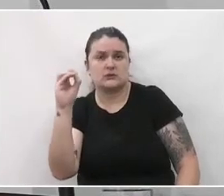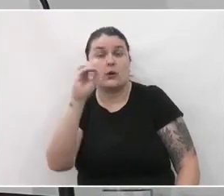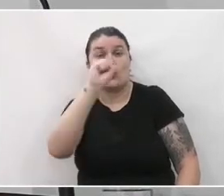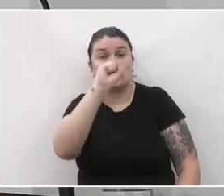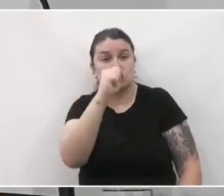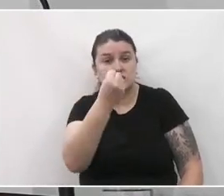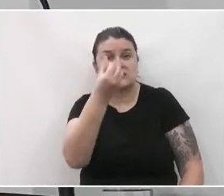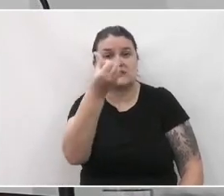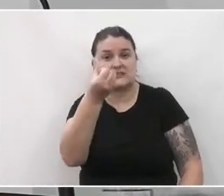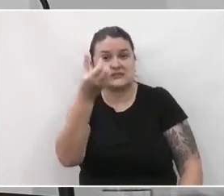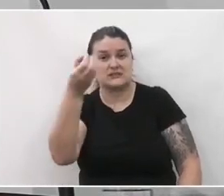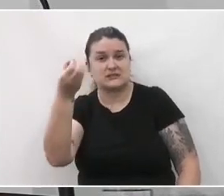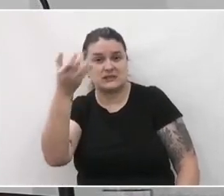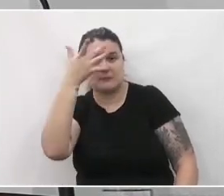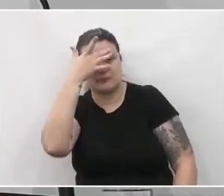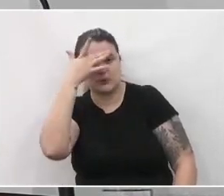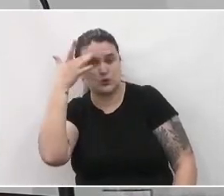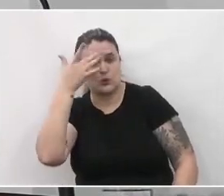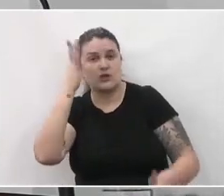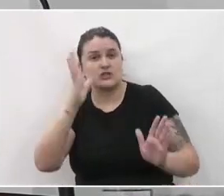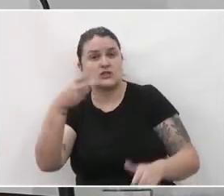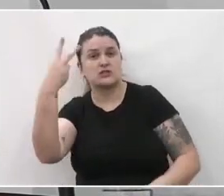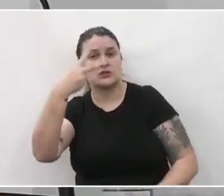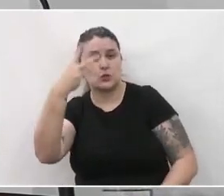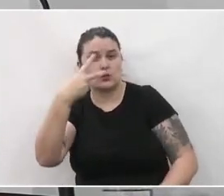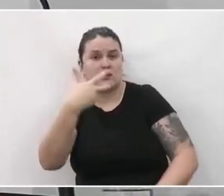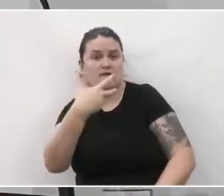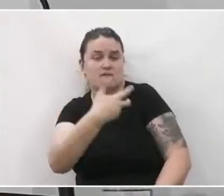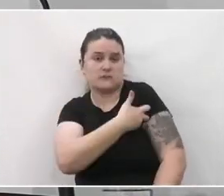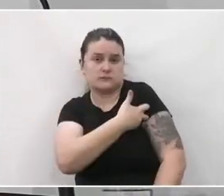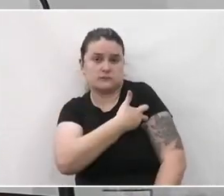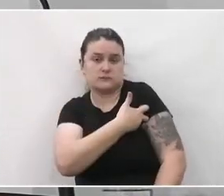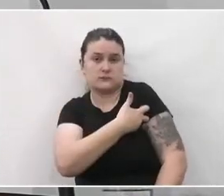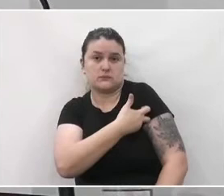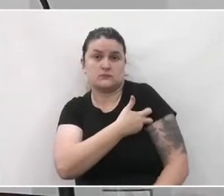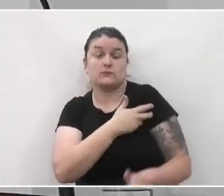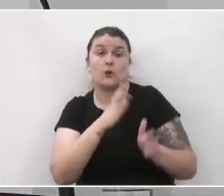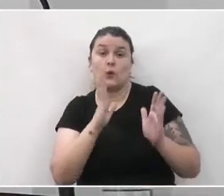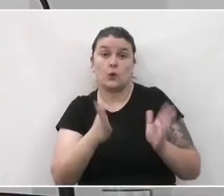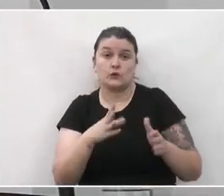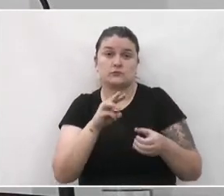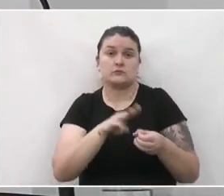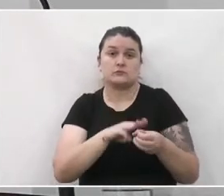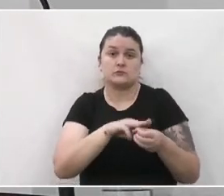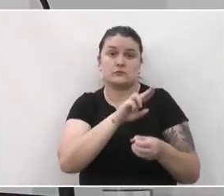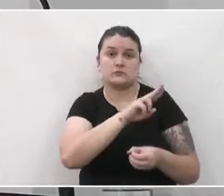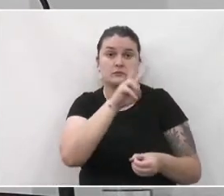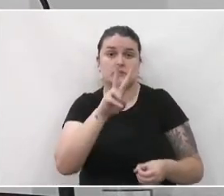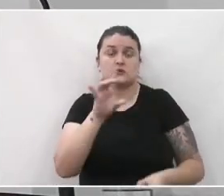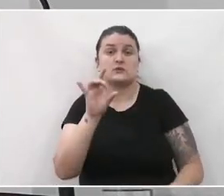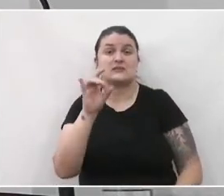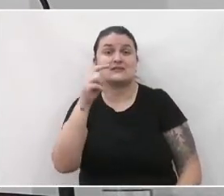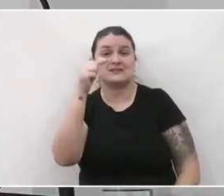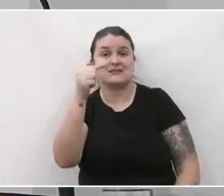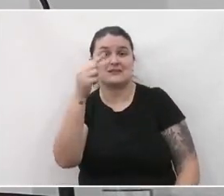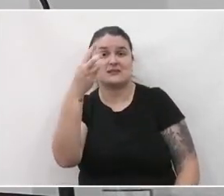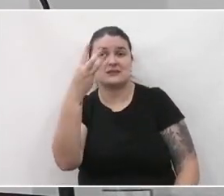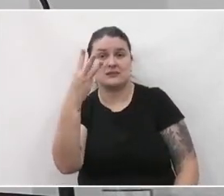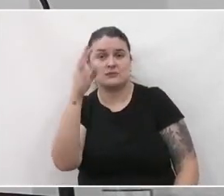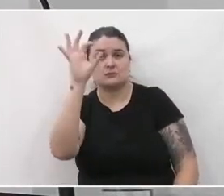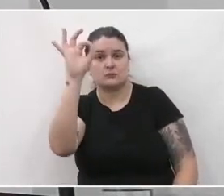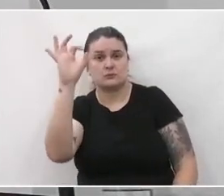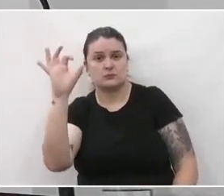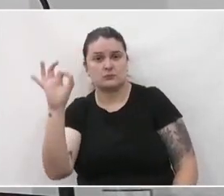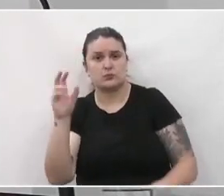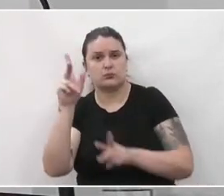860 pacientes já tiveram a segunda dose. Nós estamos hoje, então, União da Vitória com 73%